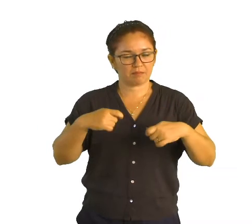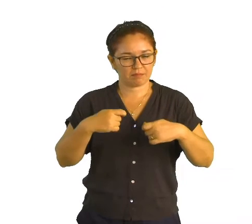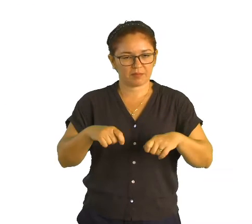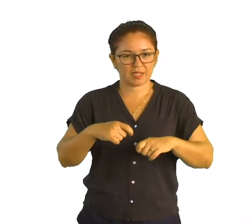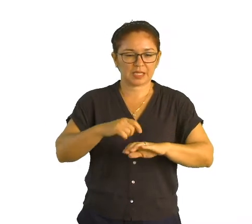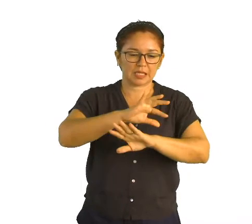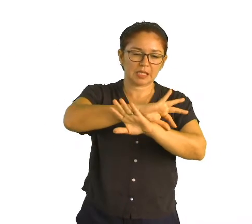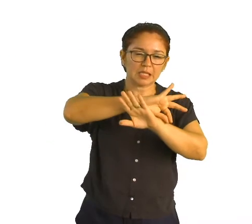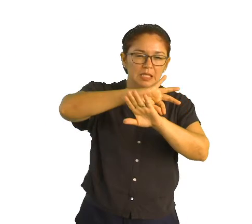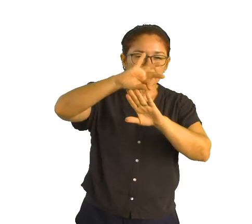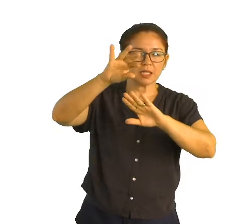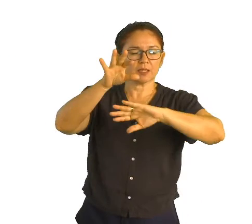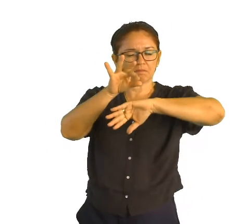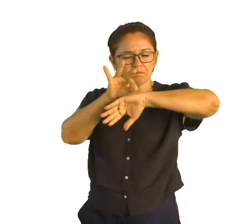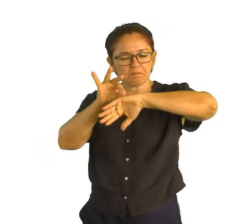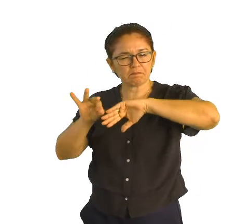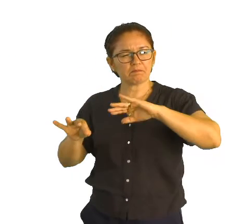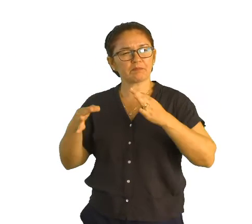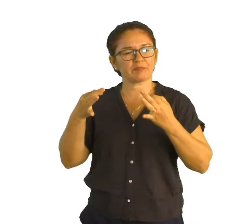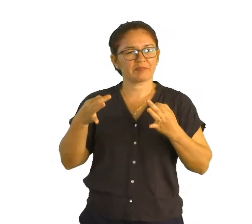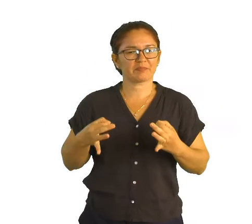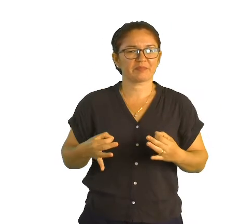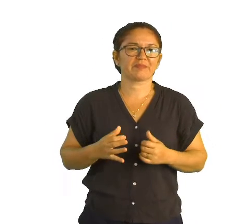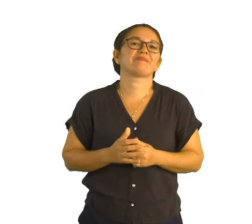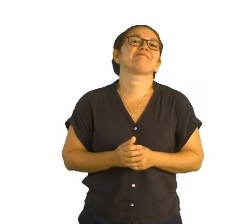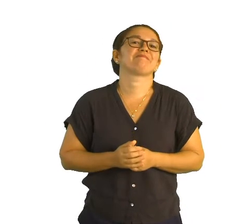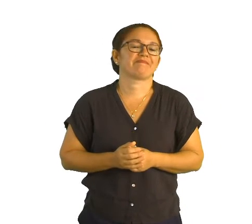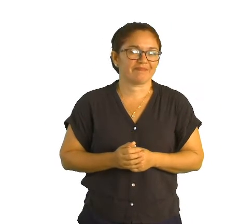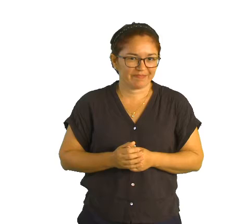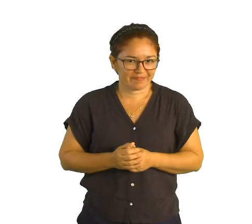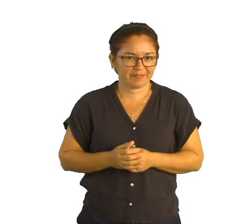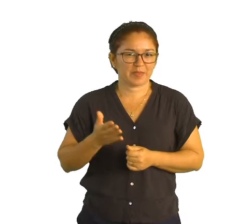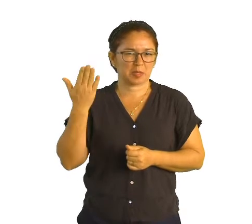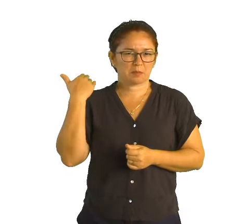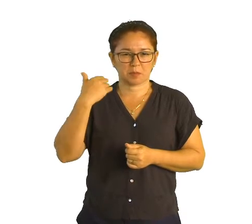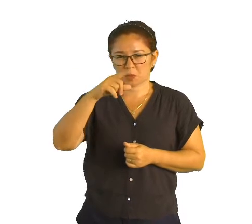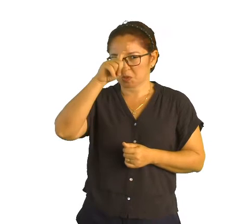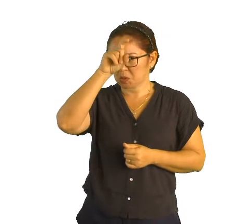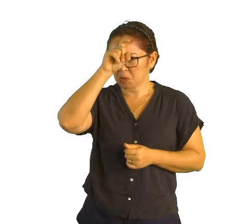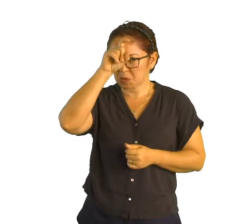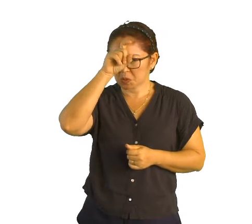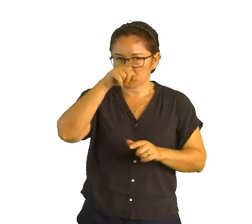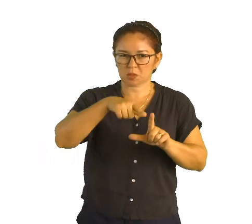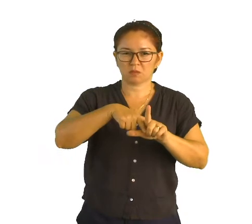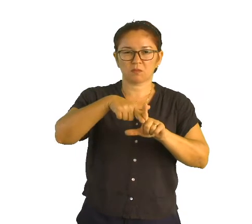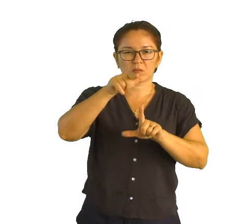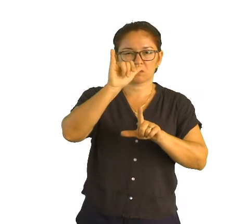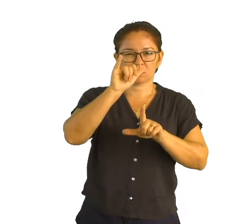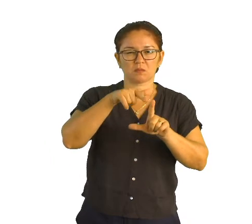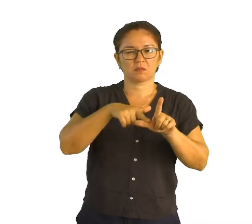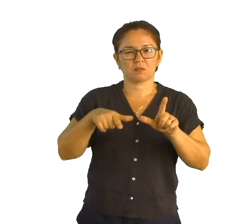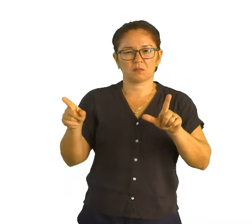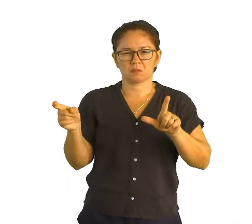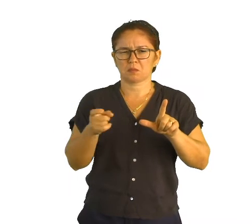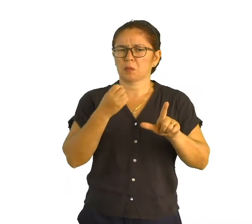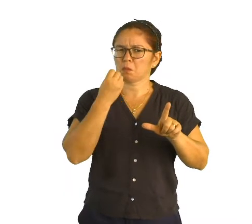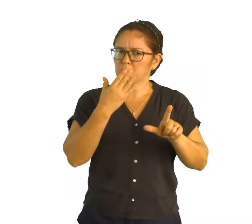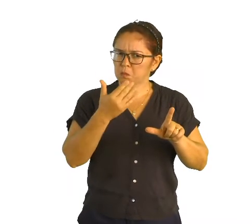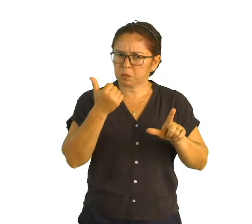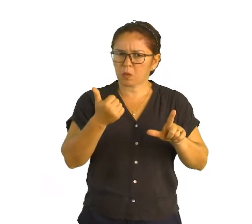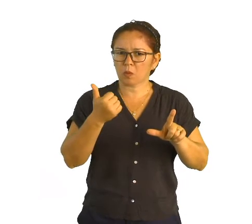Os egípcios ganharam tanto reconhecimento com a aplicação da geometria que os